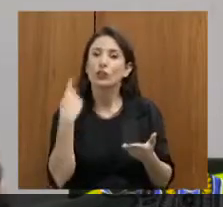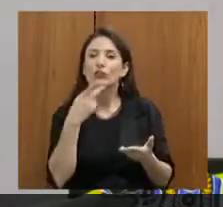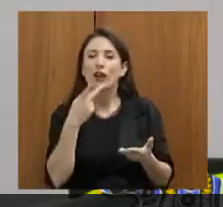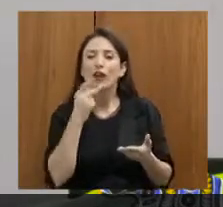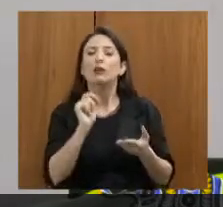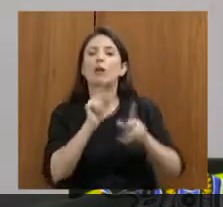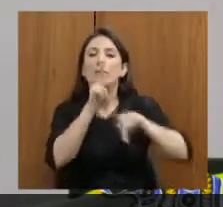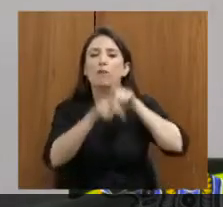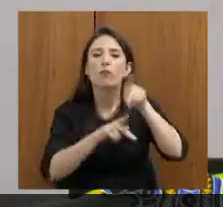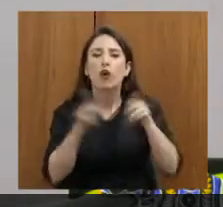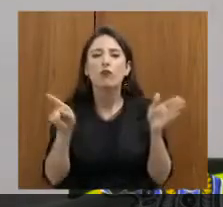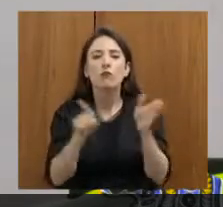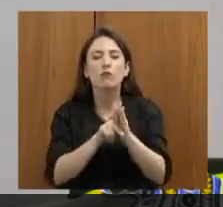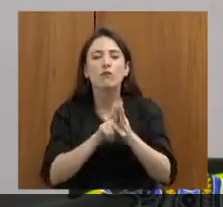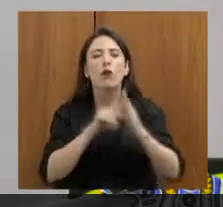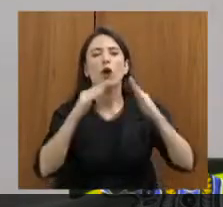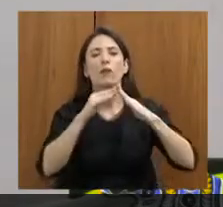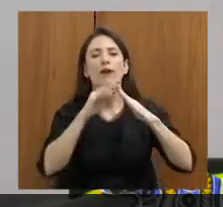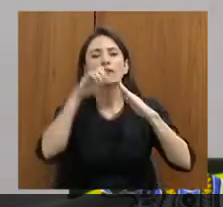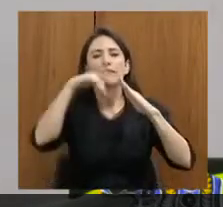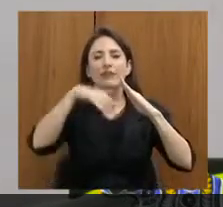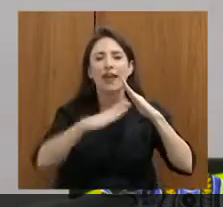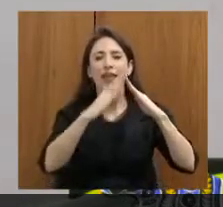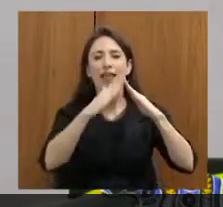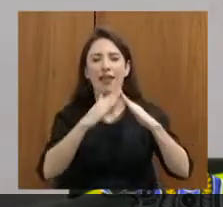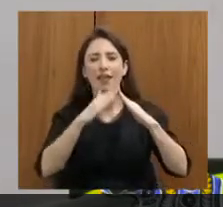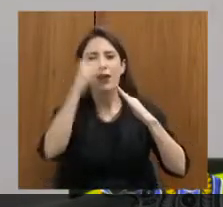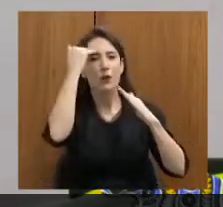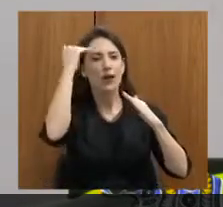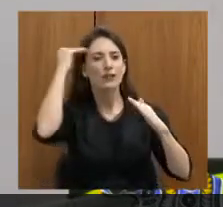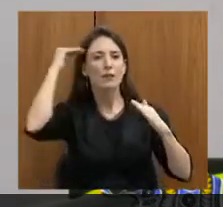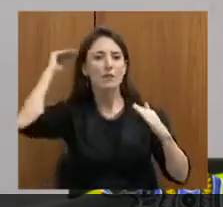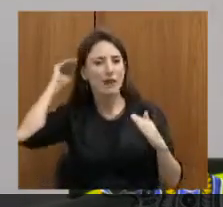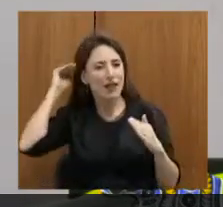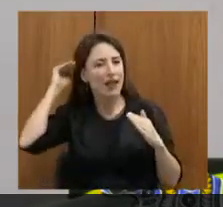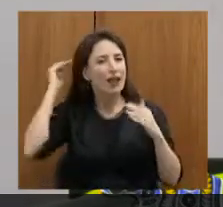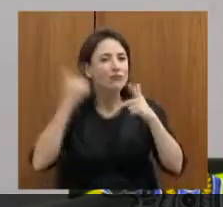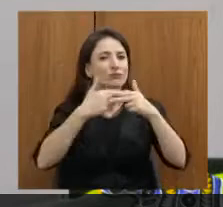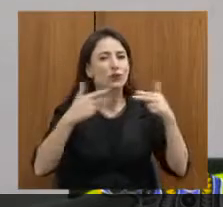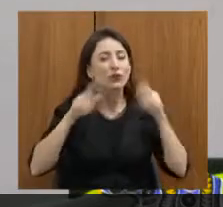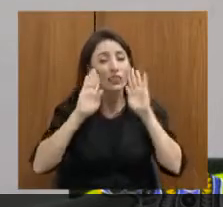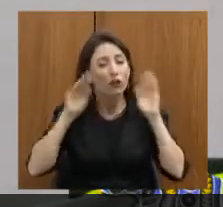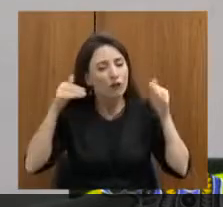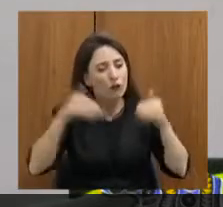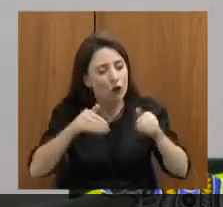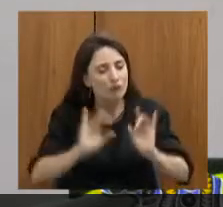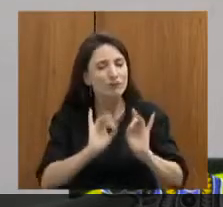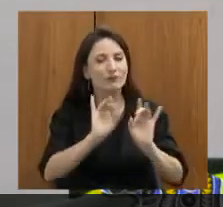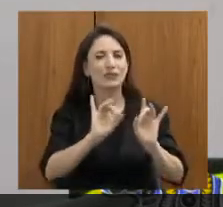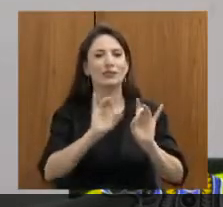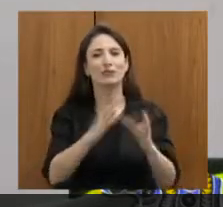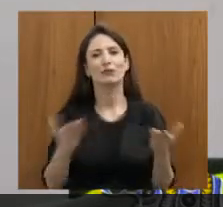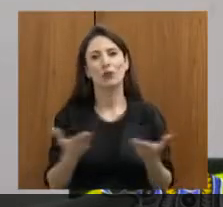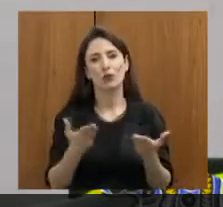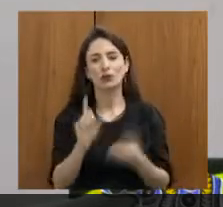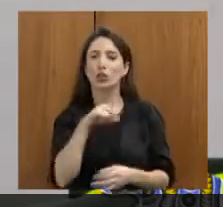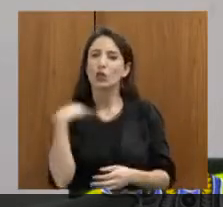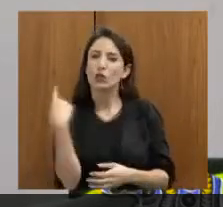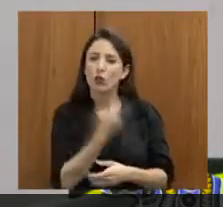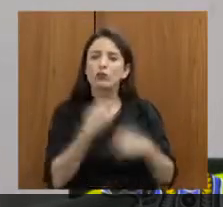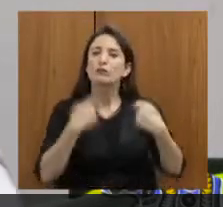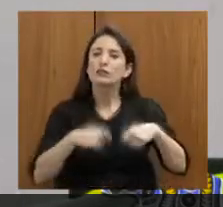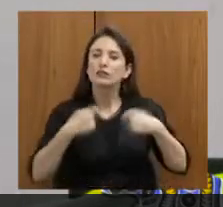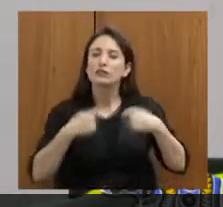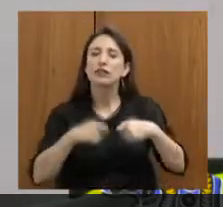tem outras manifestações aqui mas o recorte é muito específico e nós precisamos do